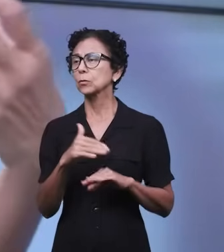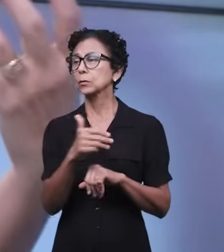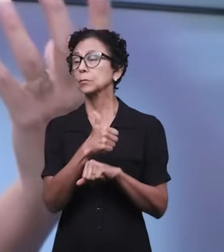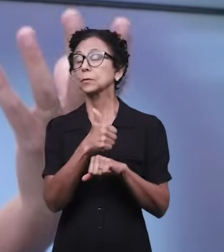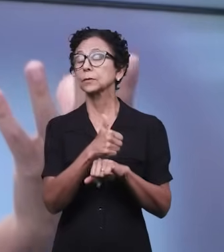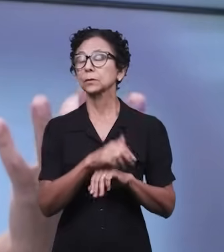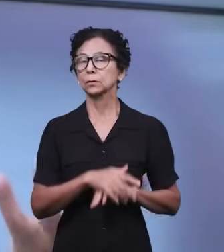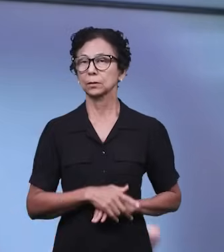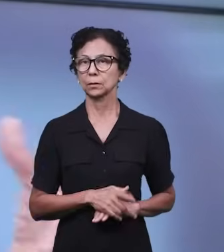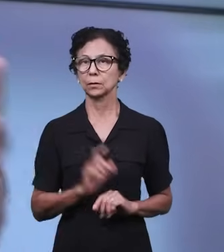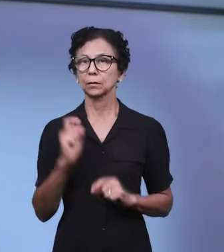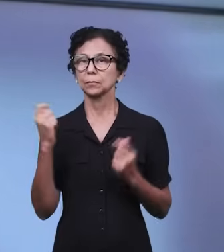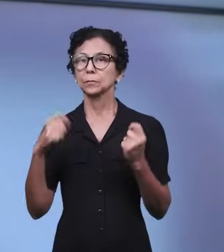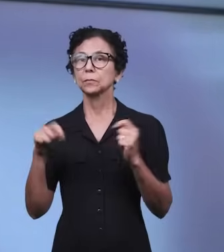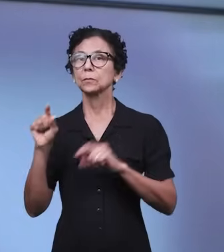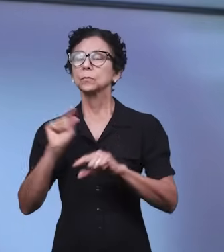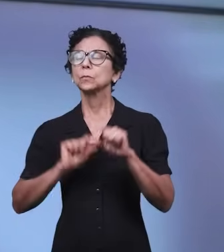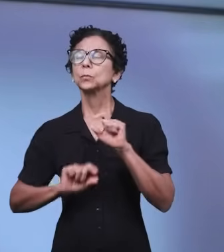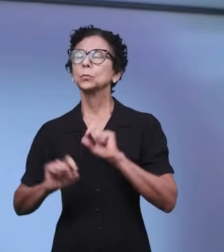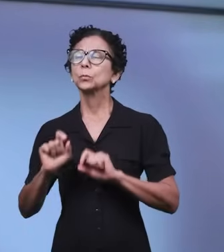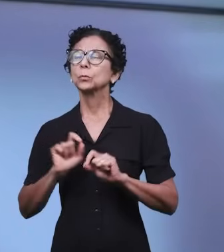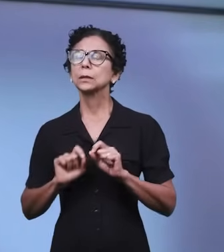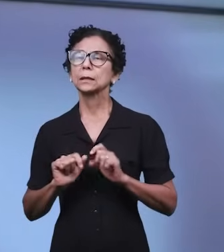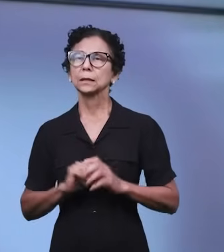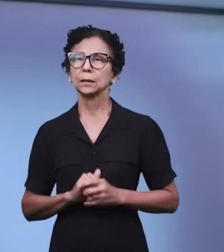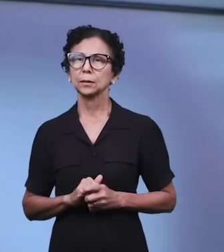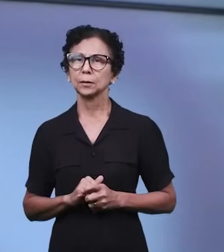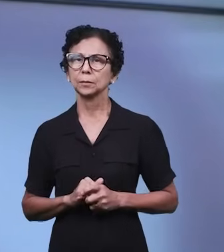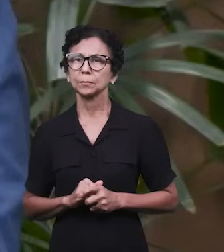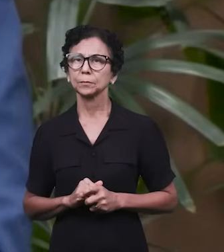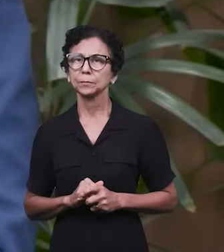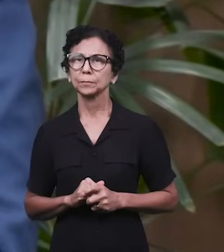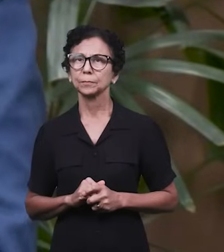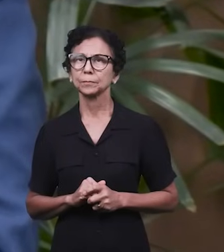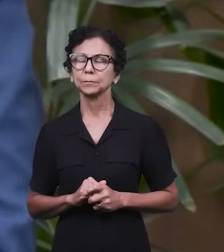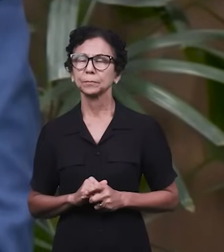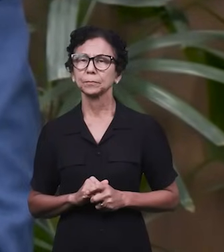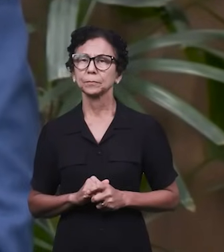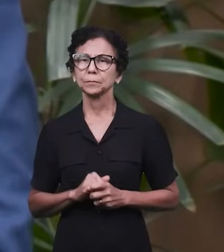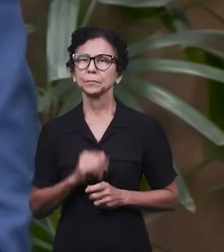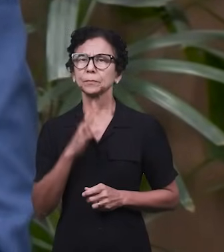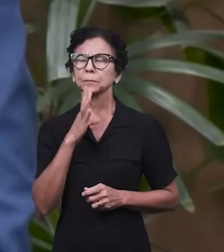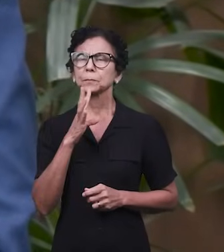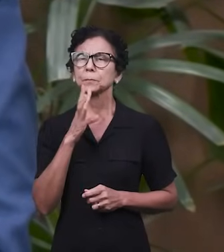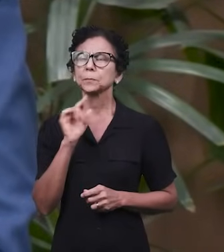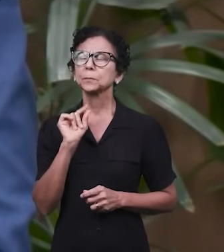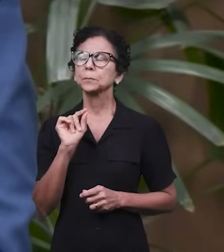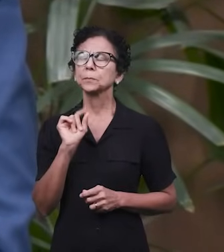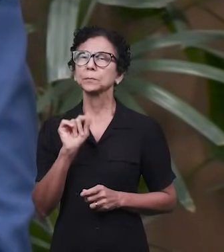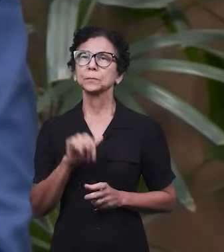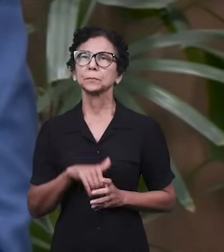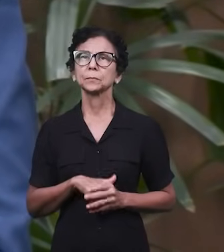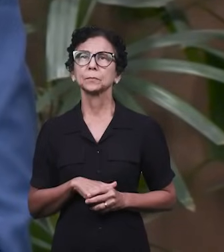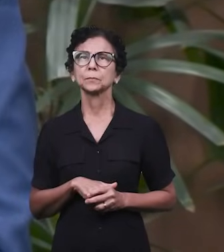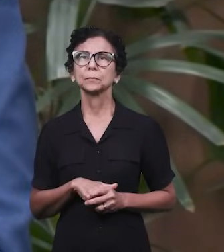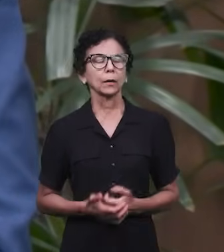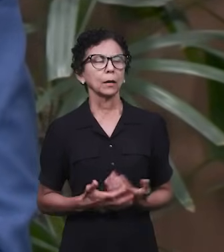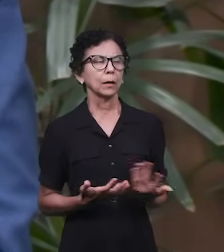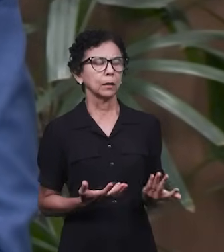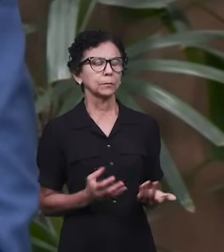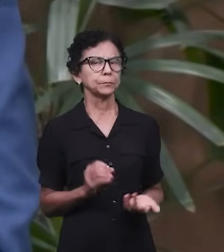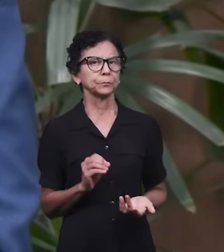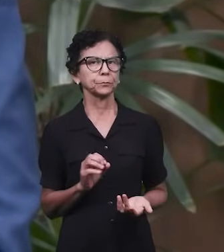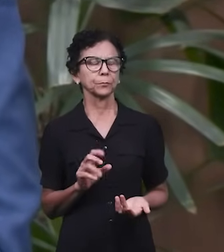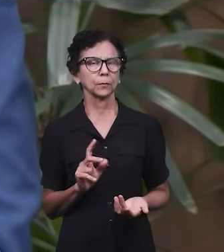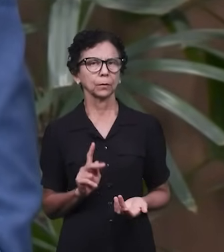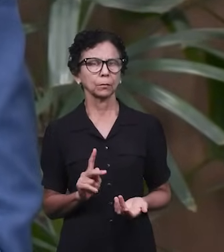fato para elaborar essas suas escolhas. Muito bem, Késia. A escolha